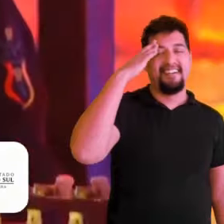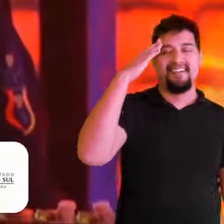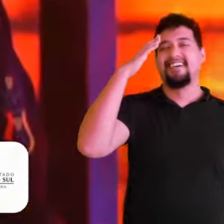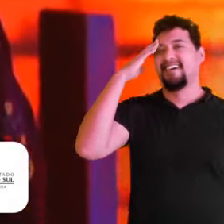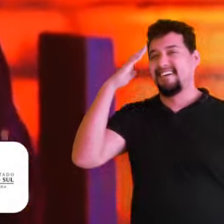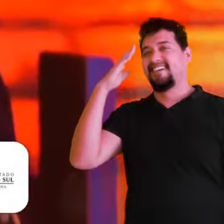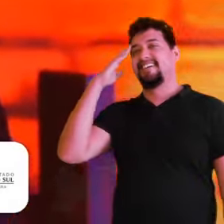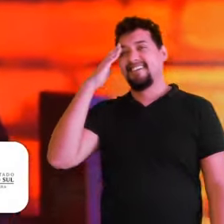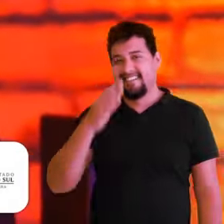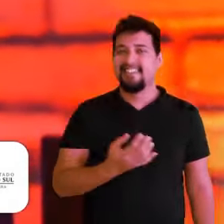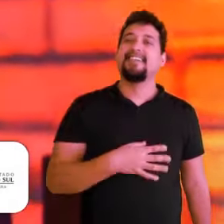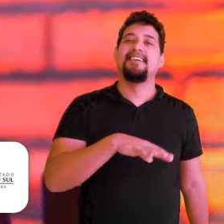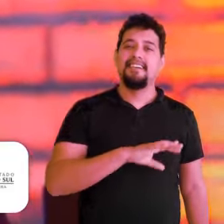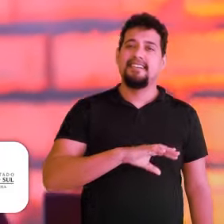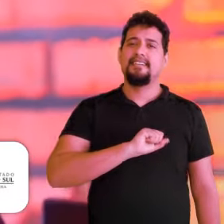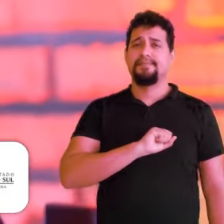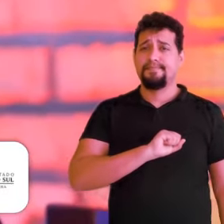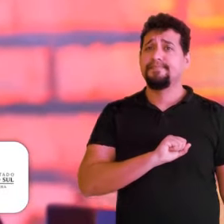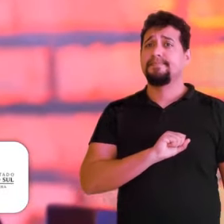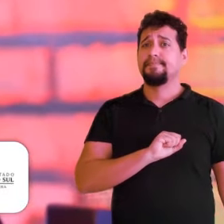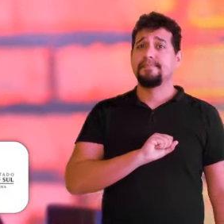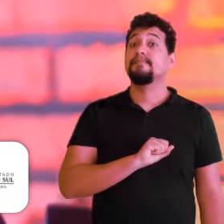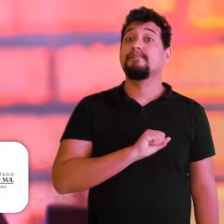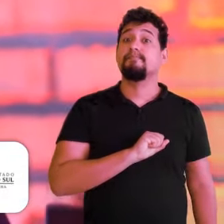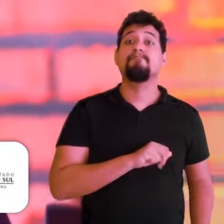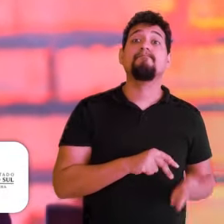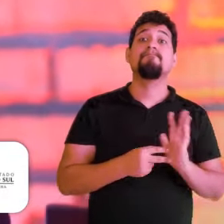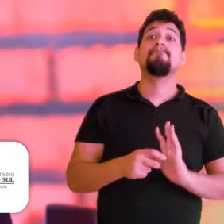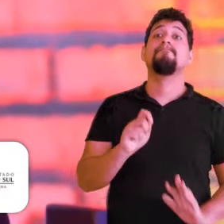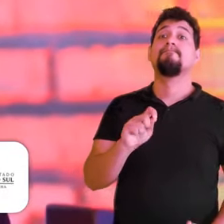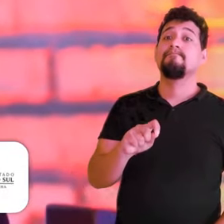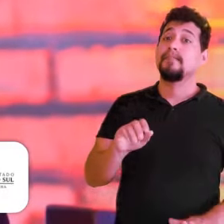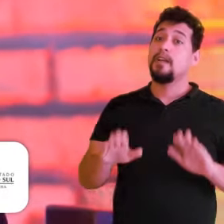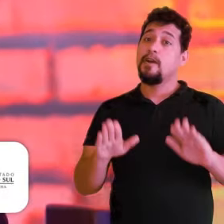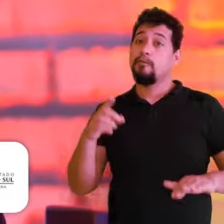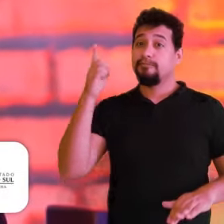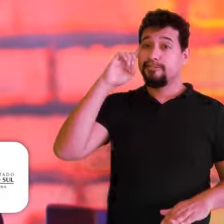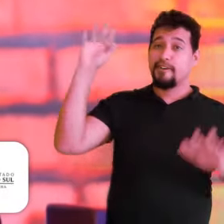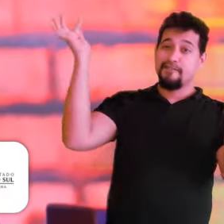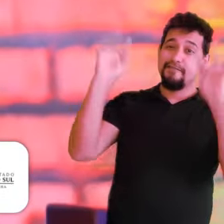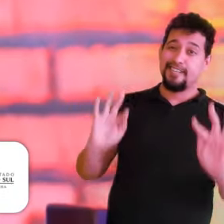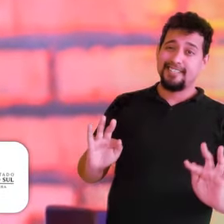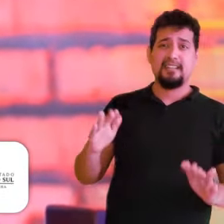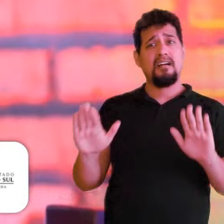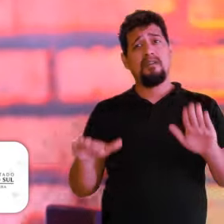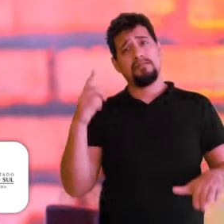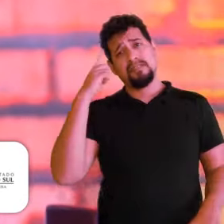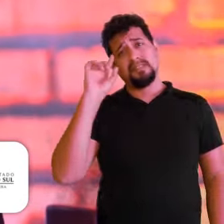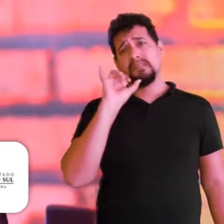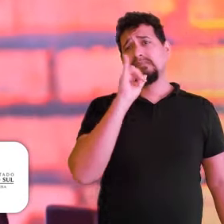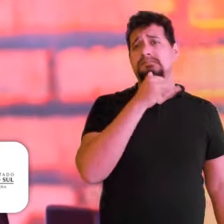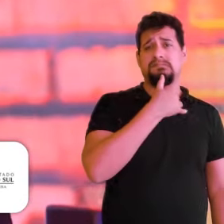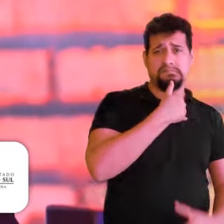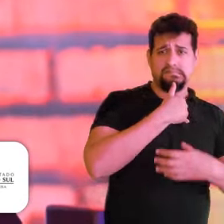sei que o amor é assim. Tem dias felizes e dias